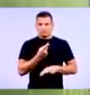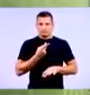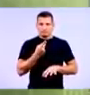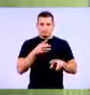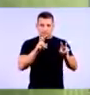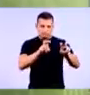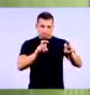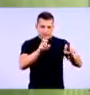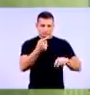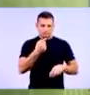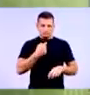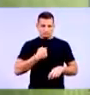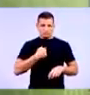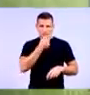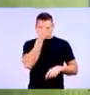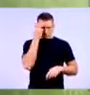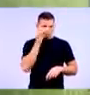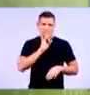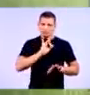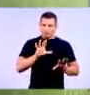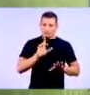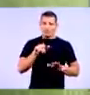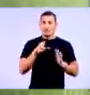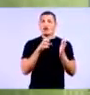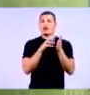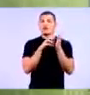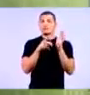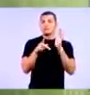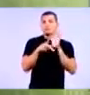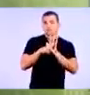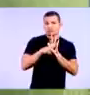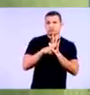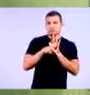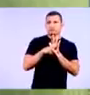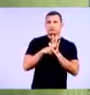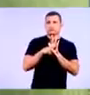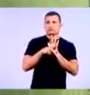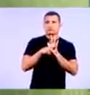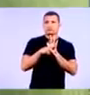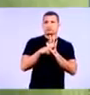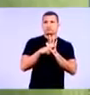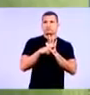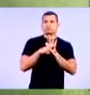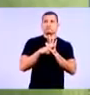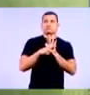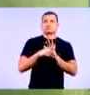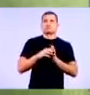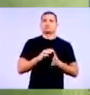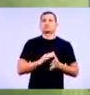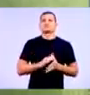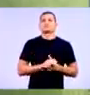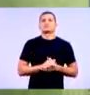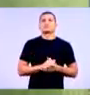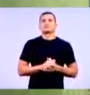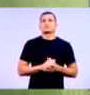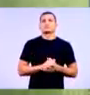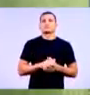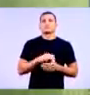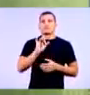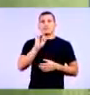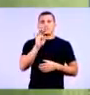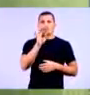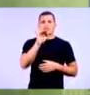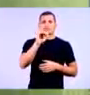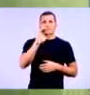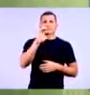pelo computador. Então, essa é uma característica específica do e-learning. É exclusivamente mediado pelas TICs. Não há